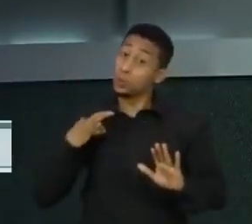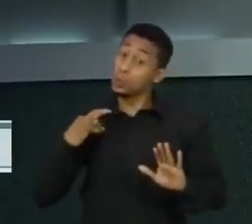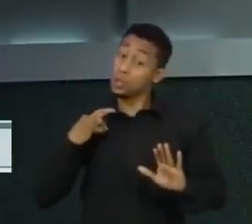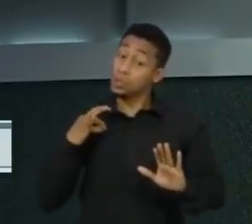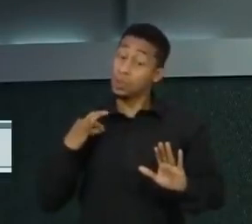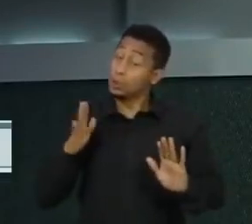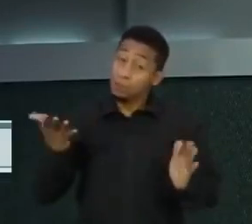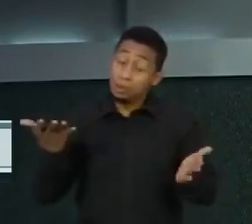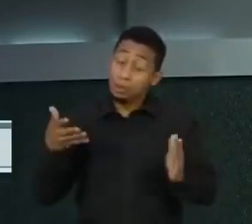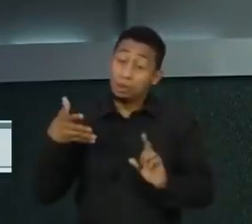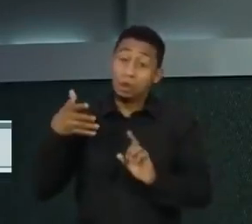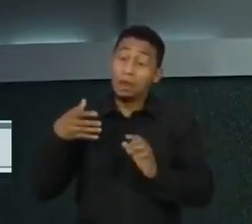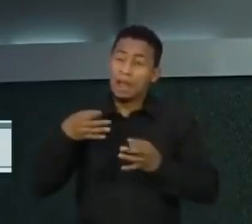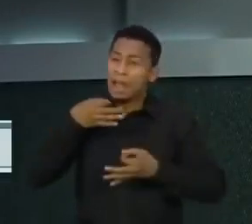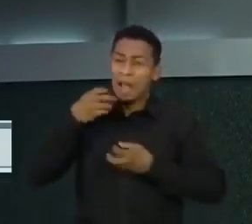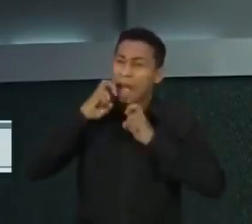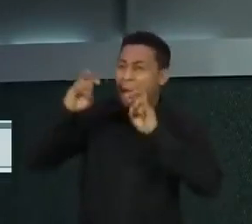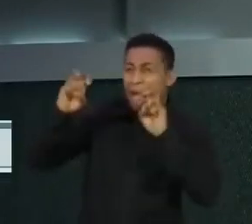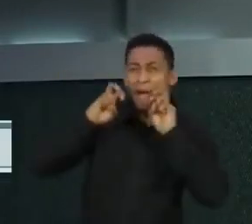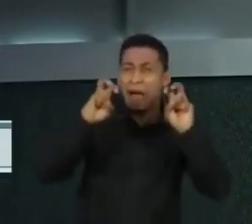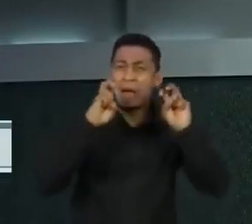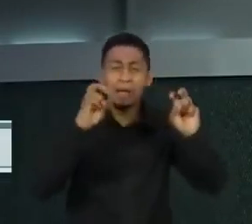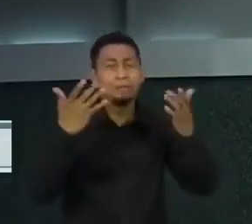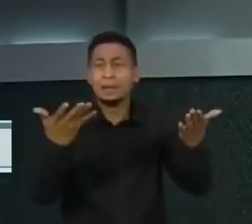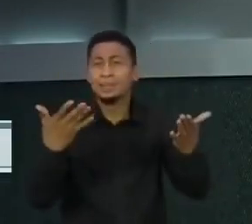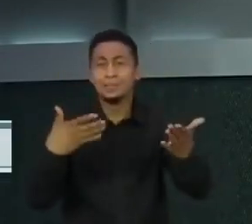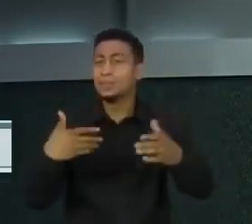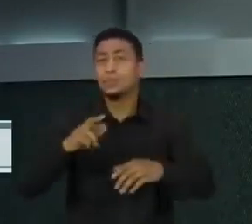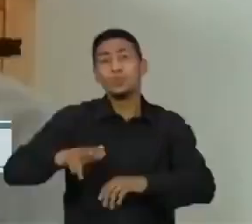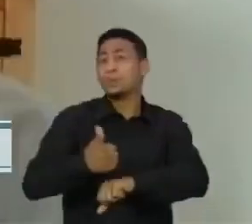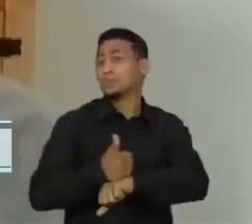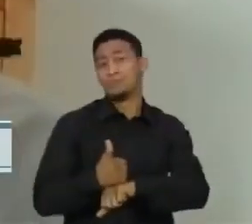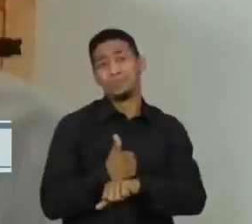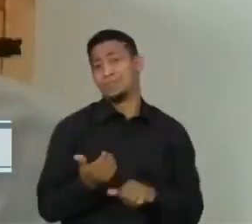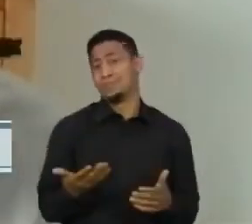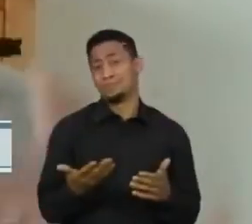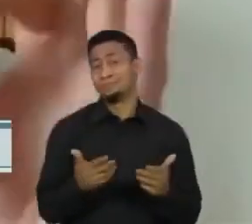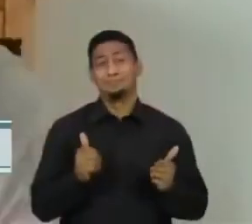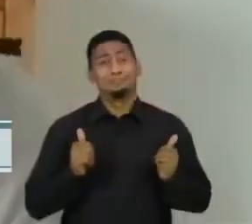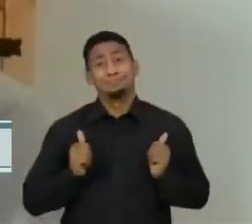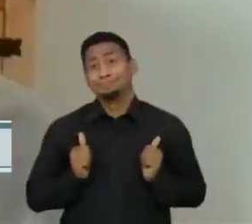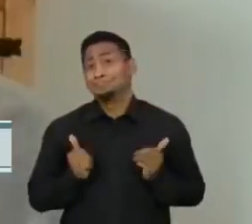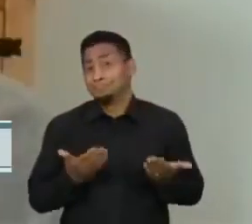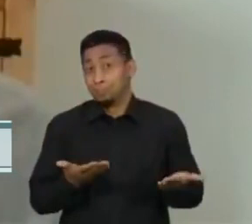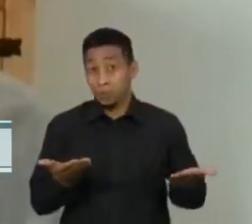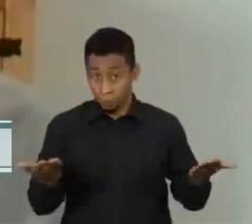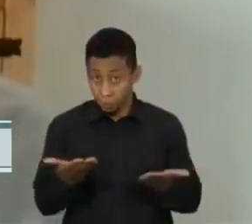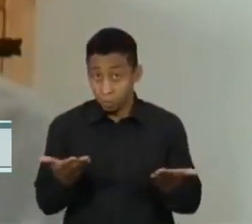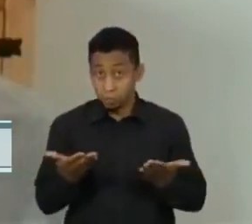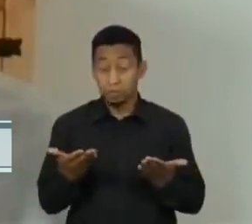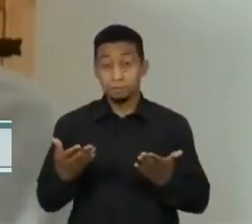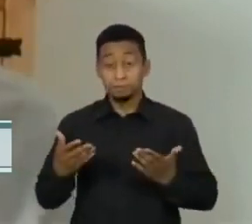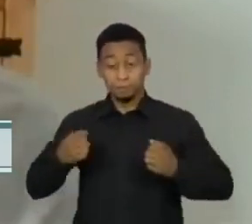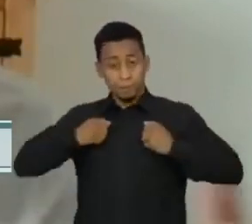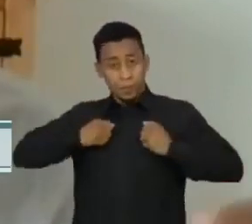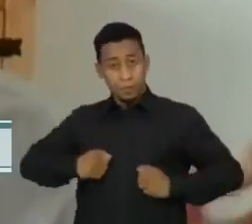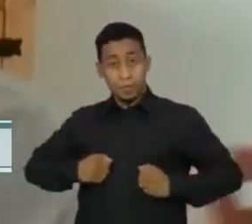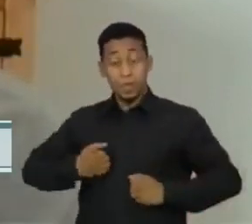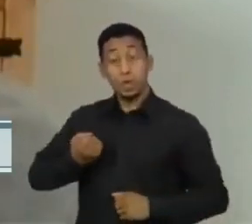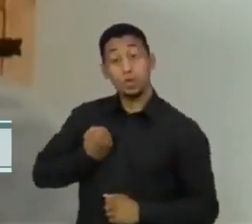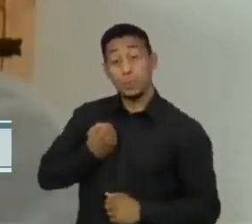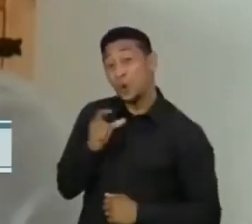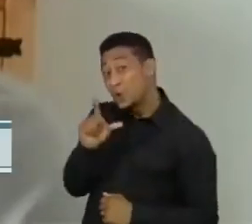só passional, mas ele está longe de ser o profissional que qualquer time precisa. Hoje, o camisa 10 do Brasil,